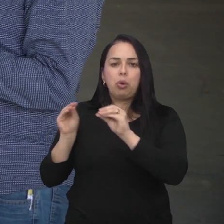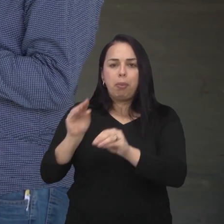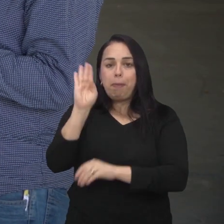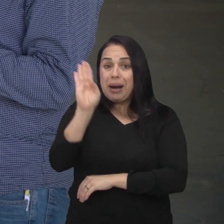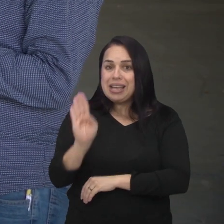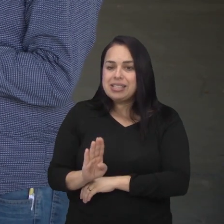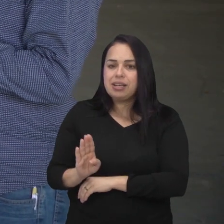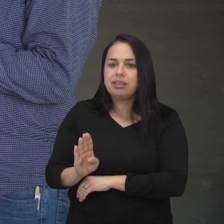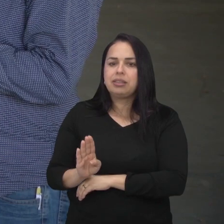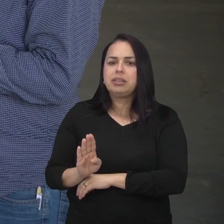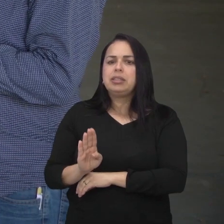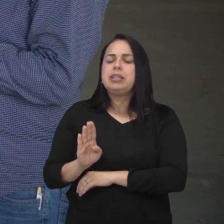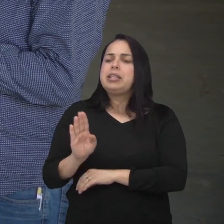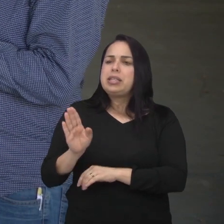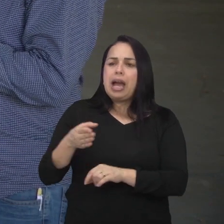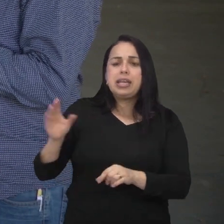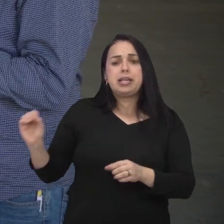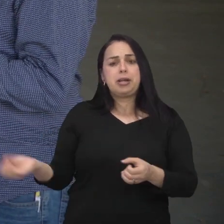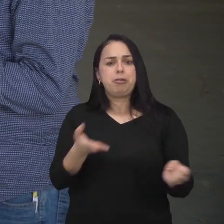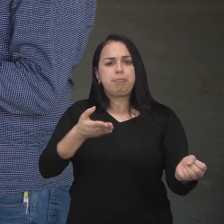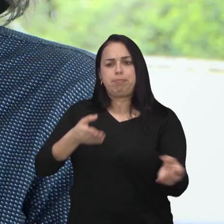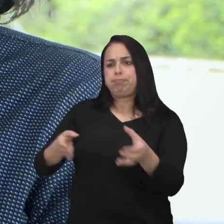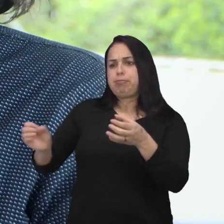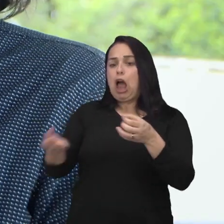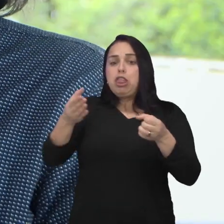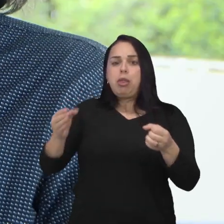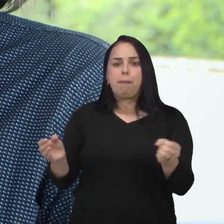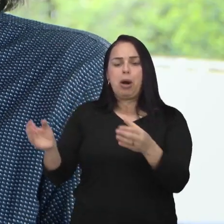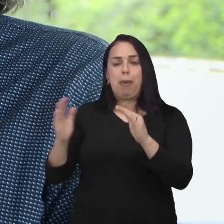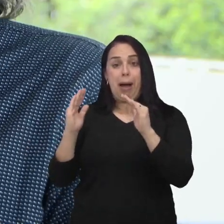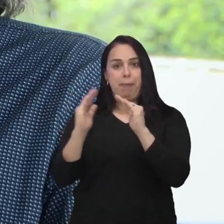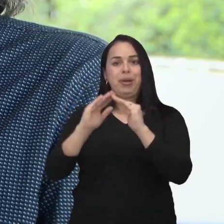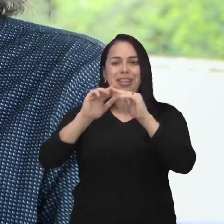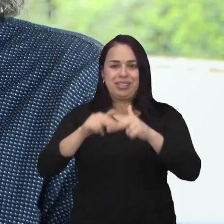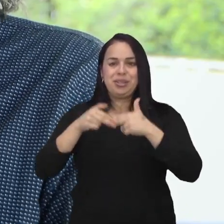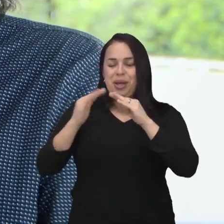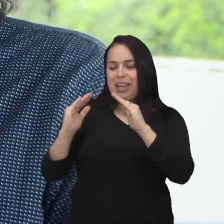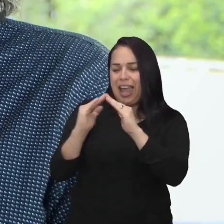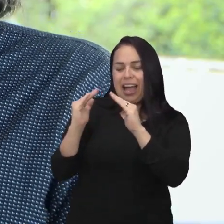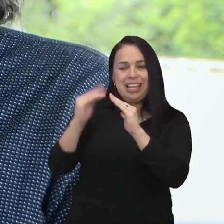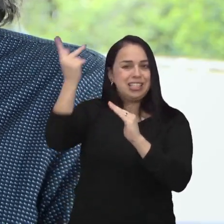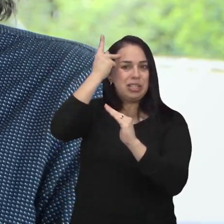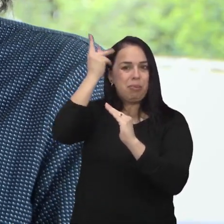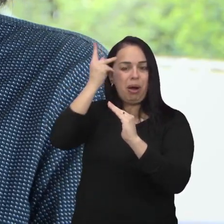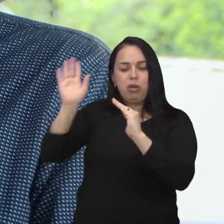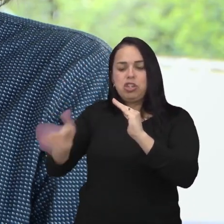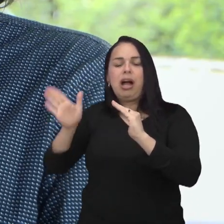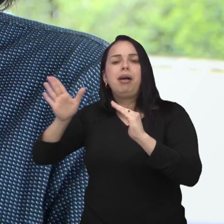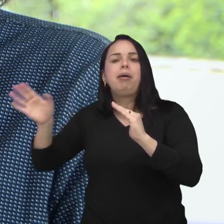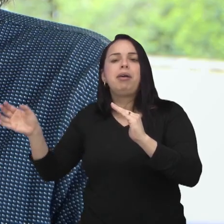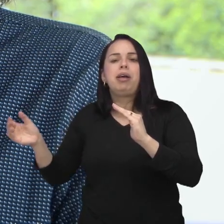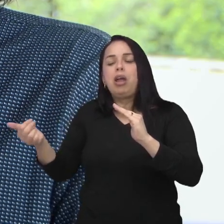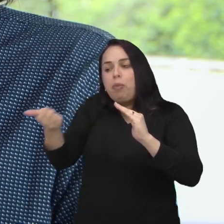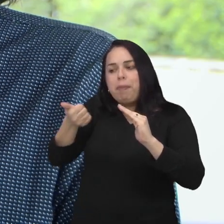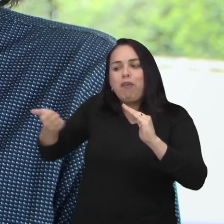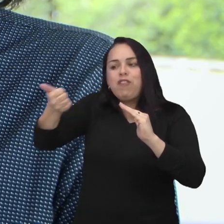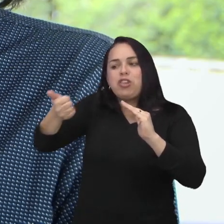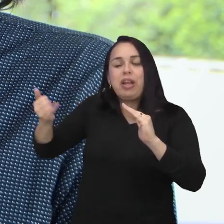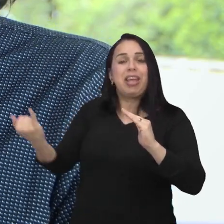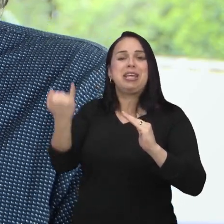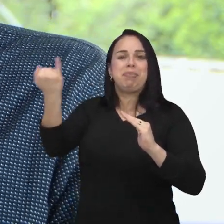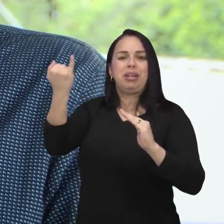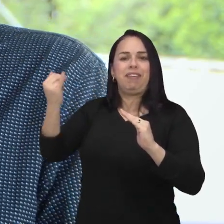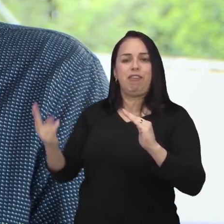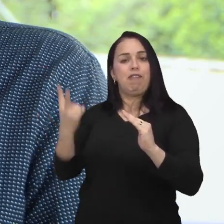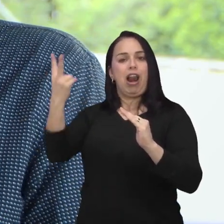para o Brasil e introduziu muitas modernidades. Então a casa dele já era uma casa de um arquiteto